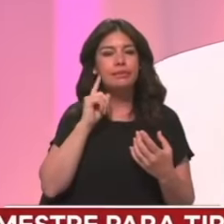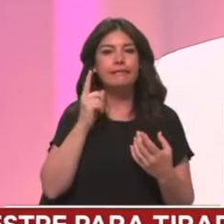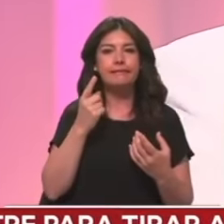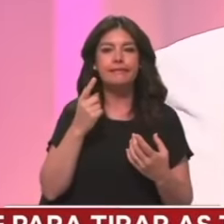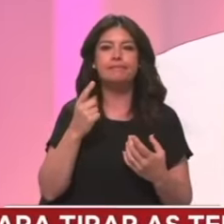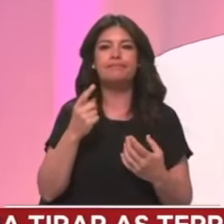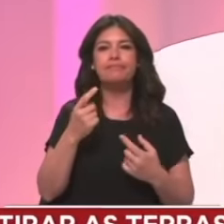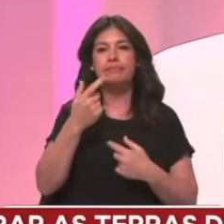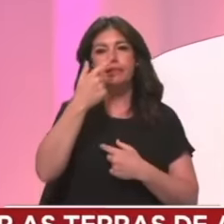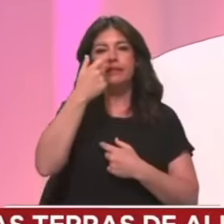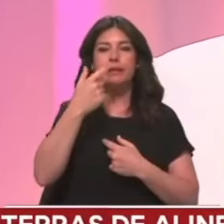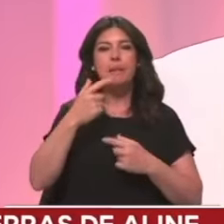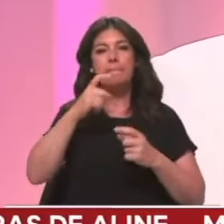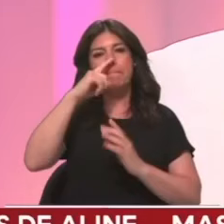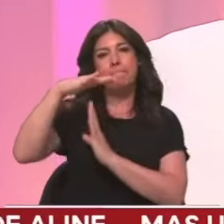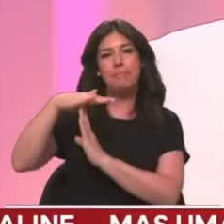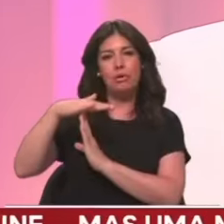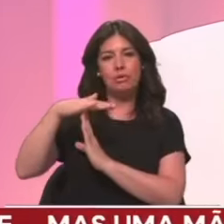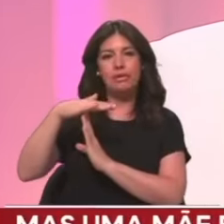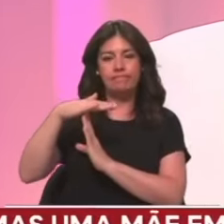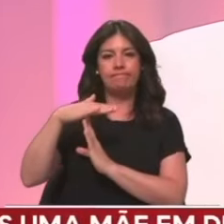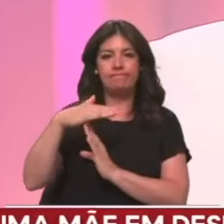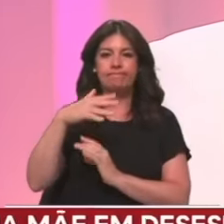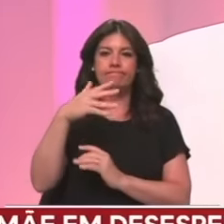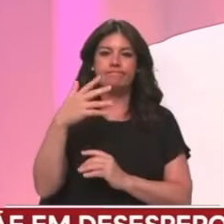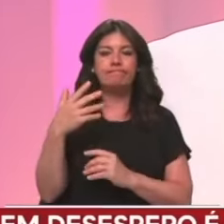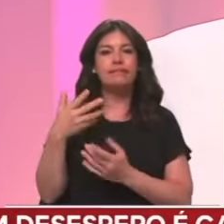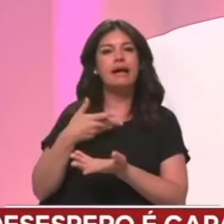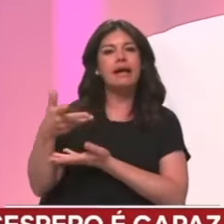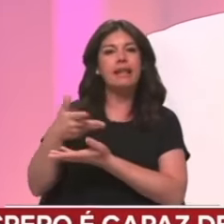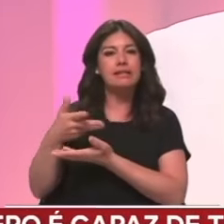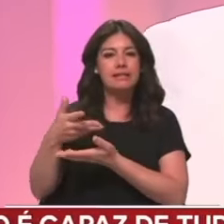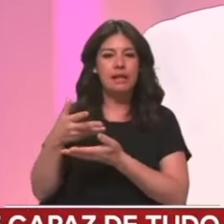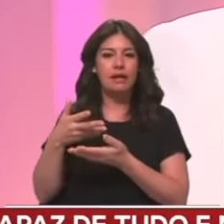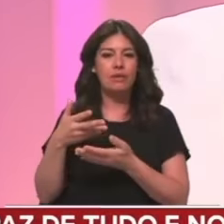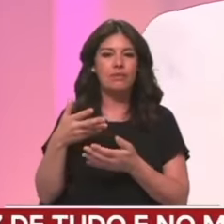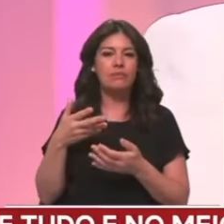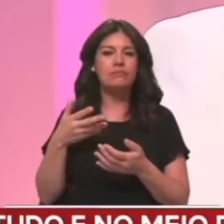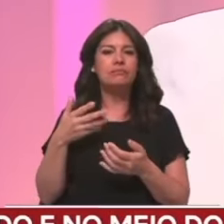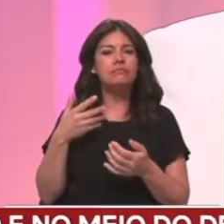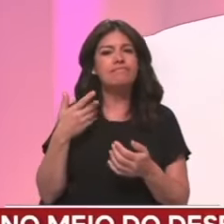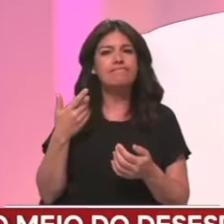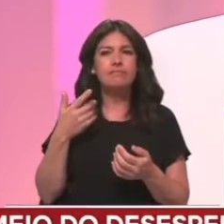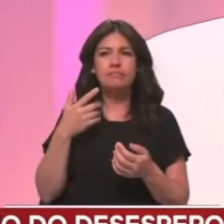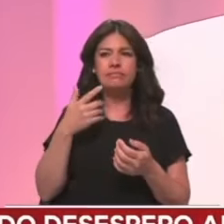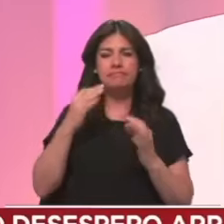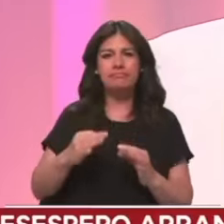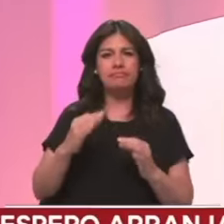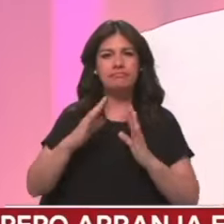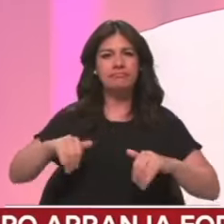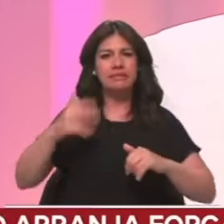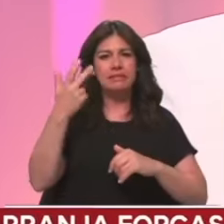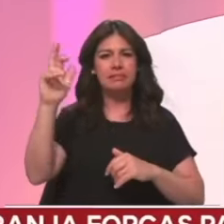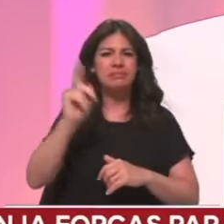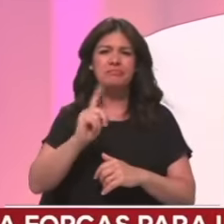pessoas dar aqui Uma pausinha para mas a relação não estava em risco era apenas não a relação nunca esteve em risco tanto que